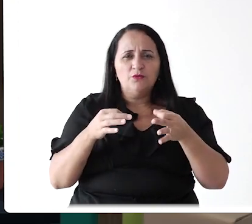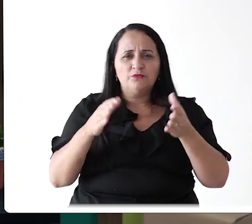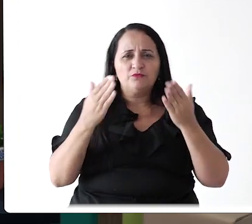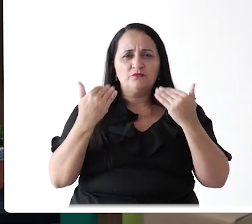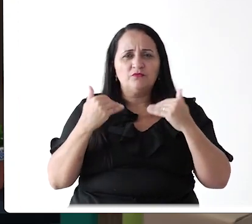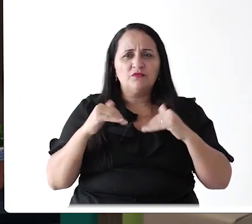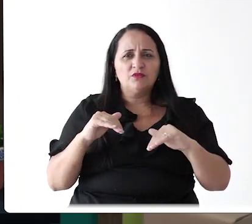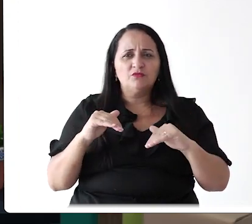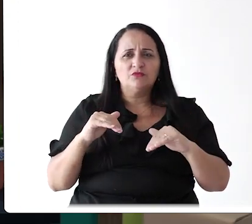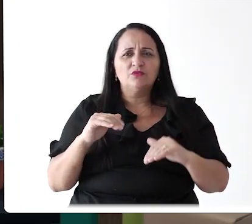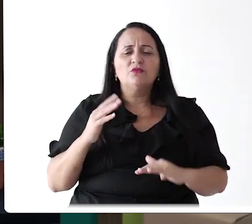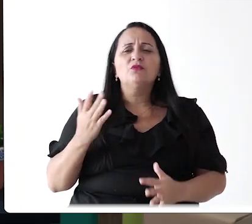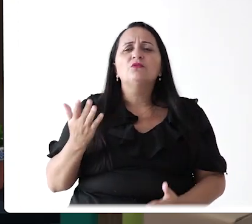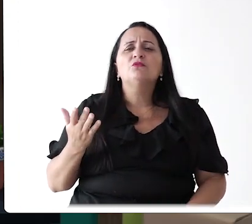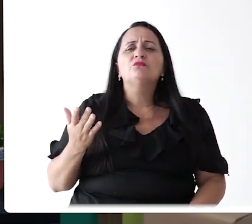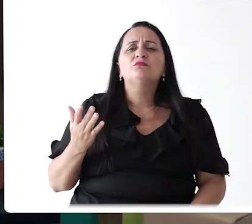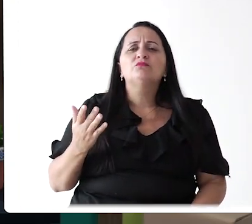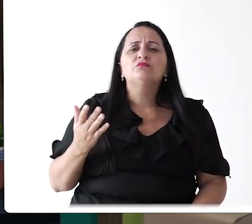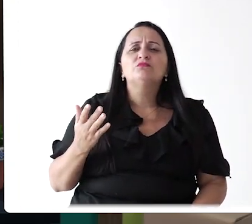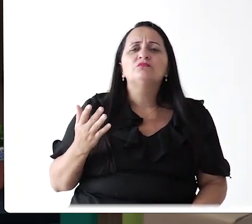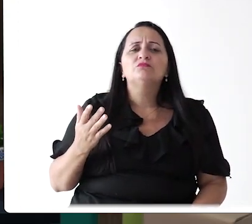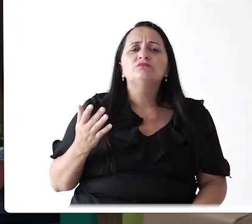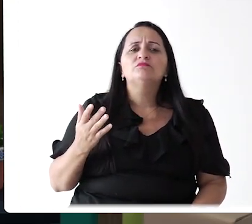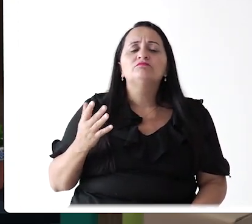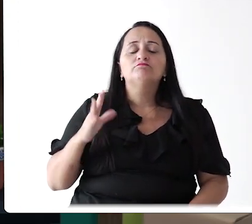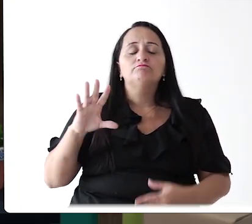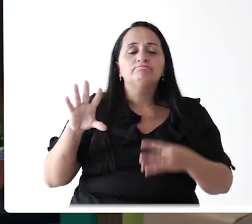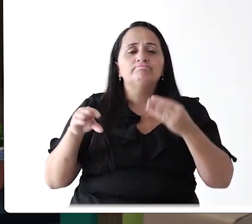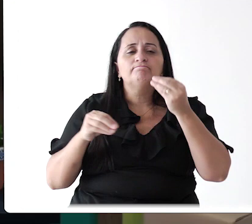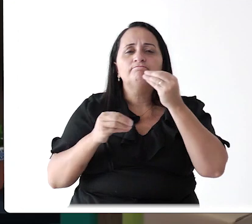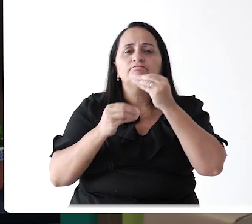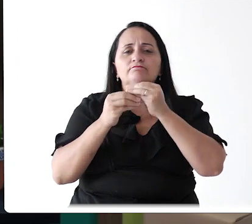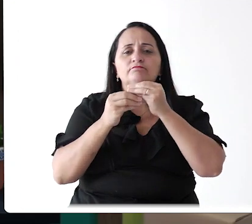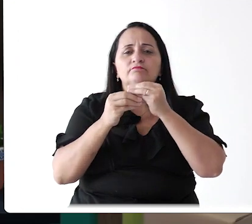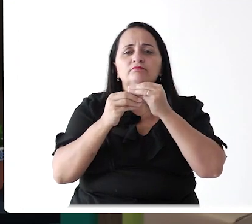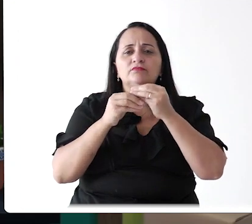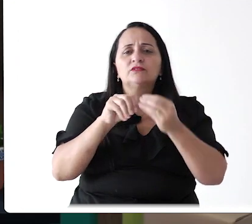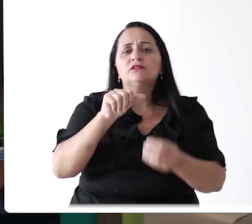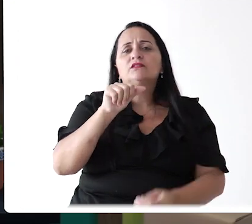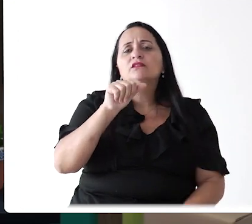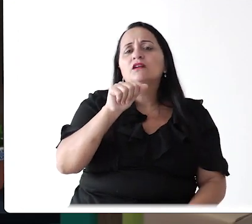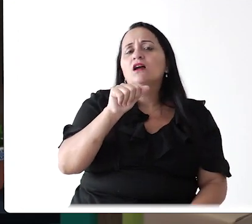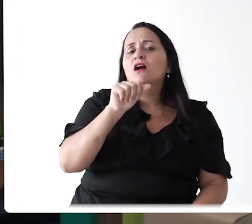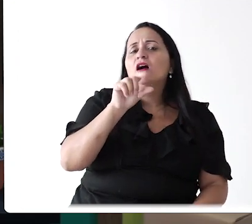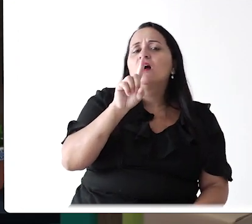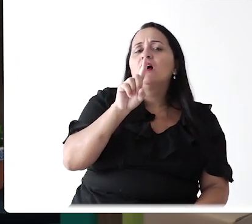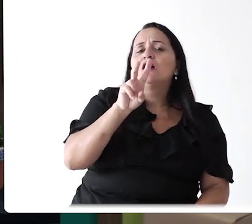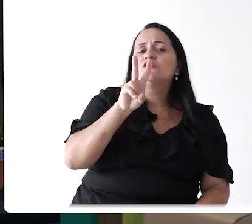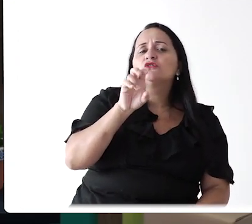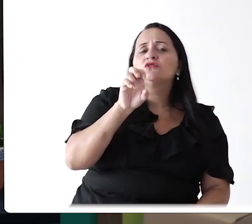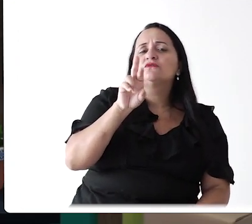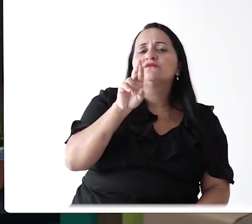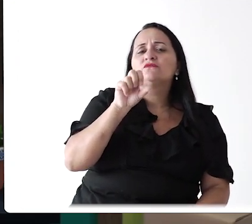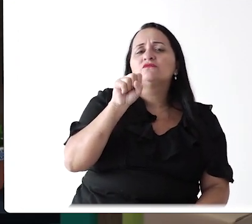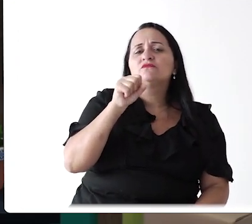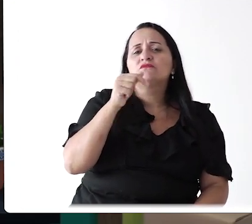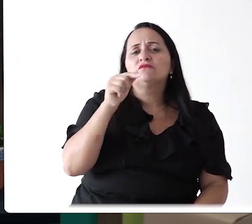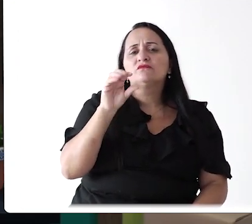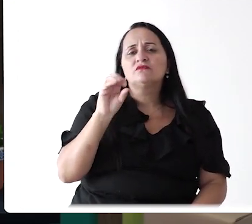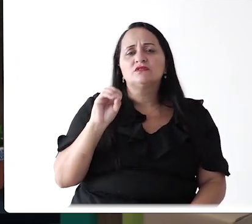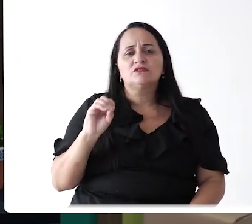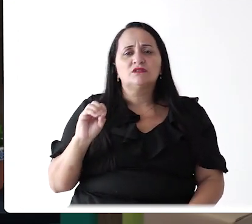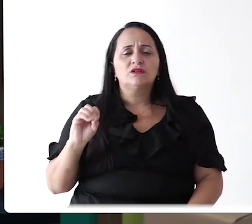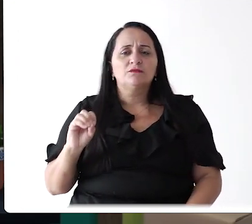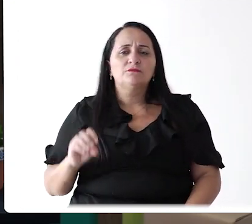Isso mesmo! Uma adversão. Isso mesmo. Olha só,